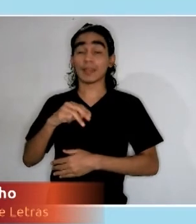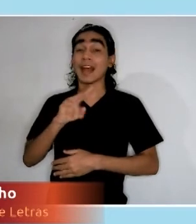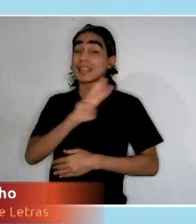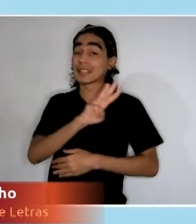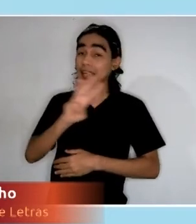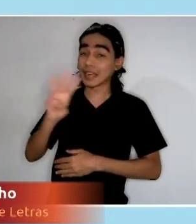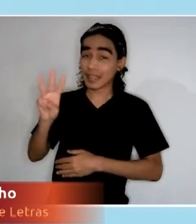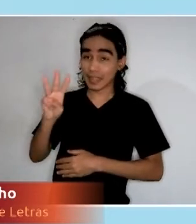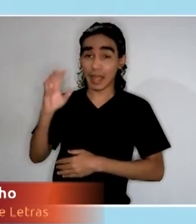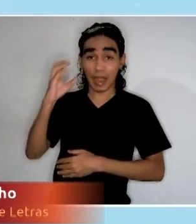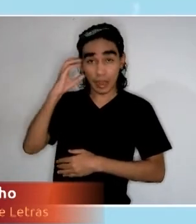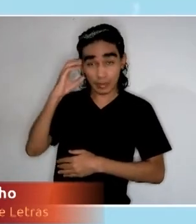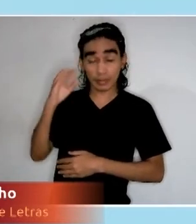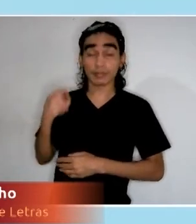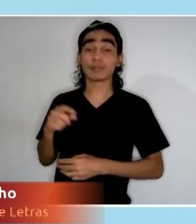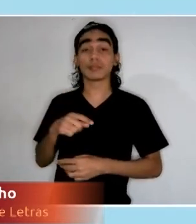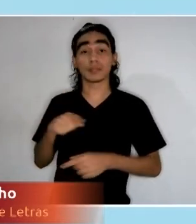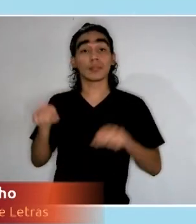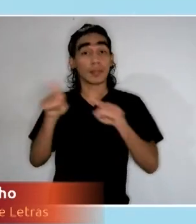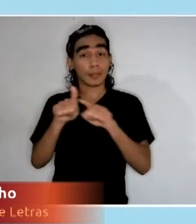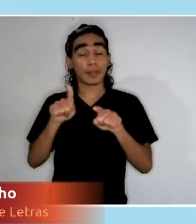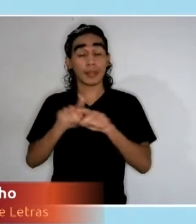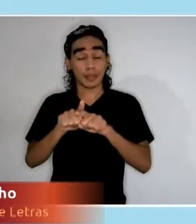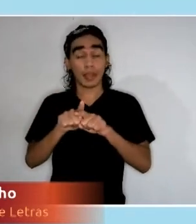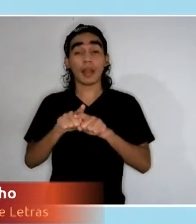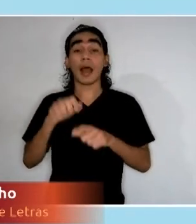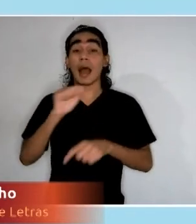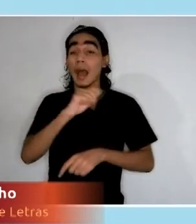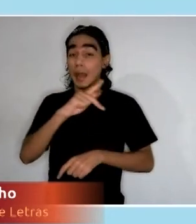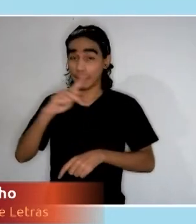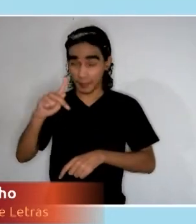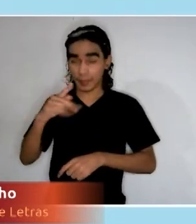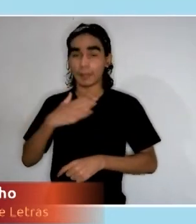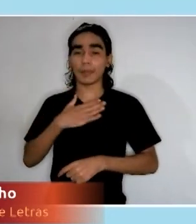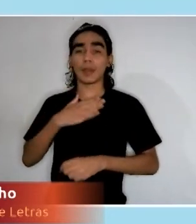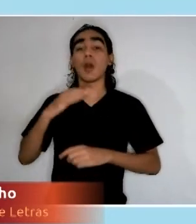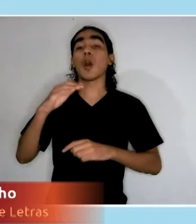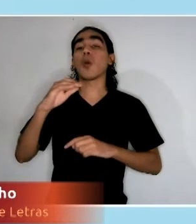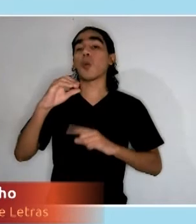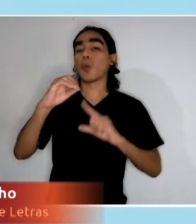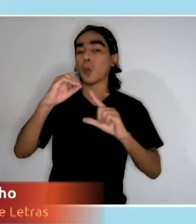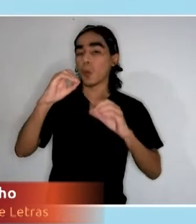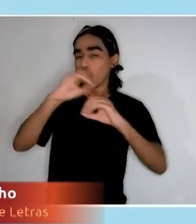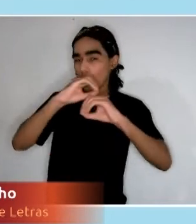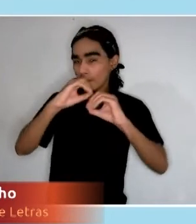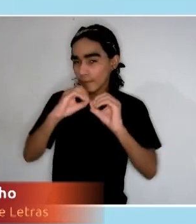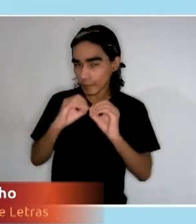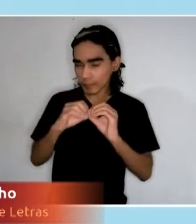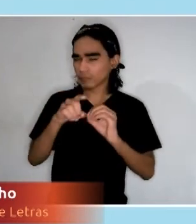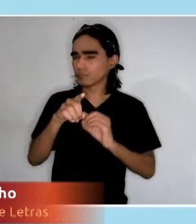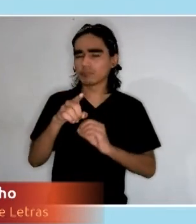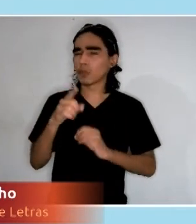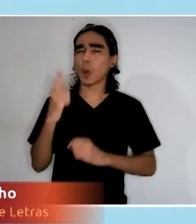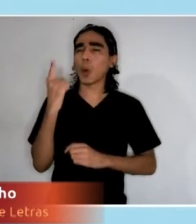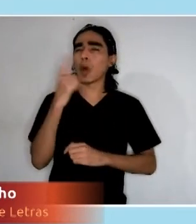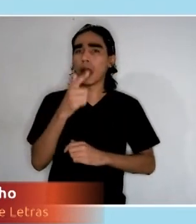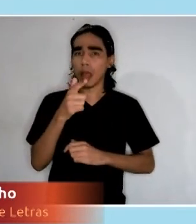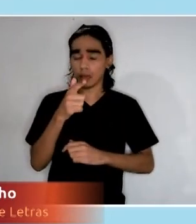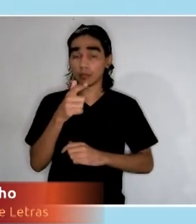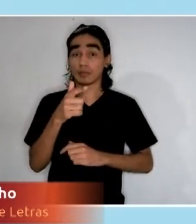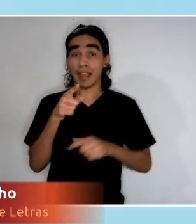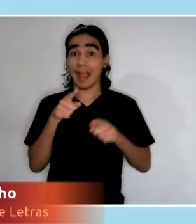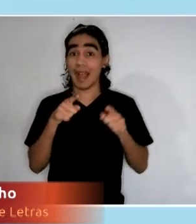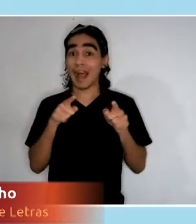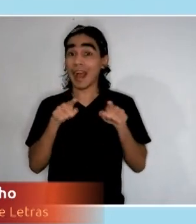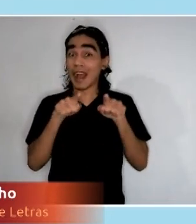no aplicativo Minha UFG. Se você não conseguir conferir ao vivo, pode escutar o nosso programa a qualquer